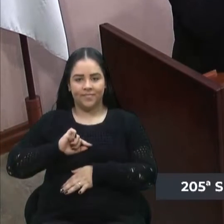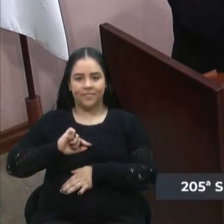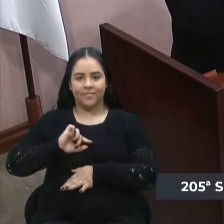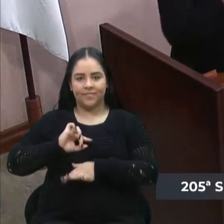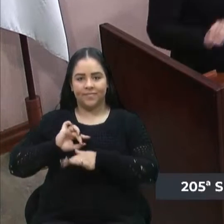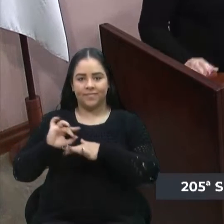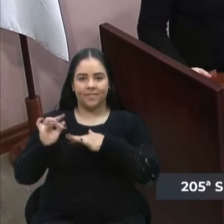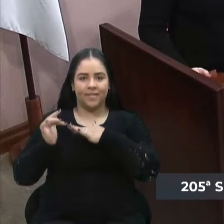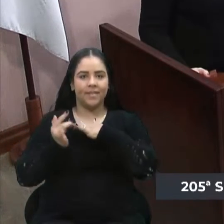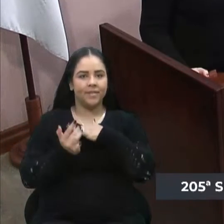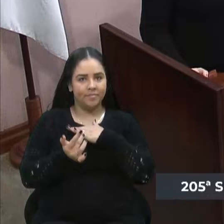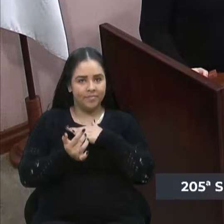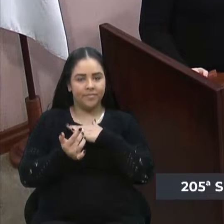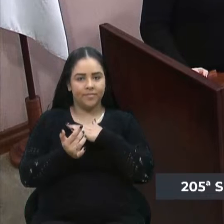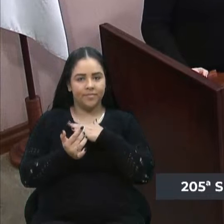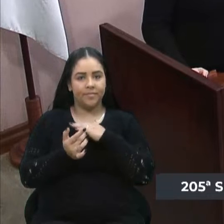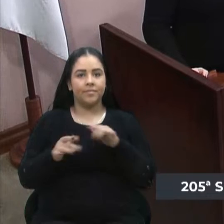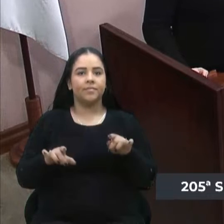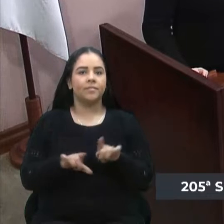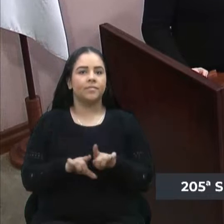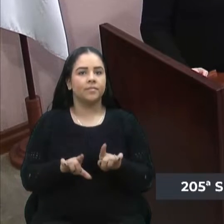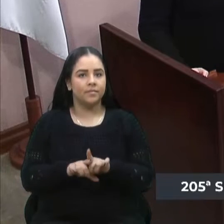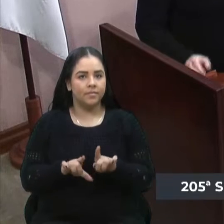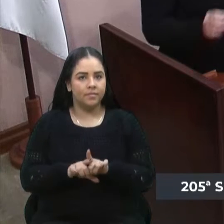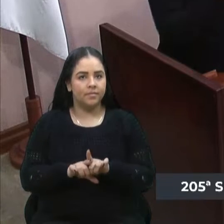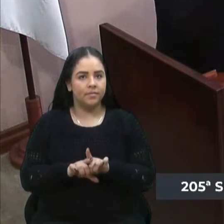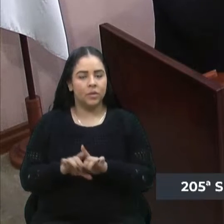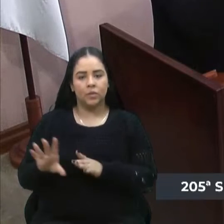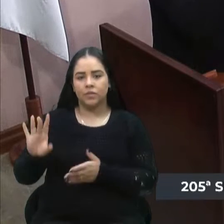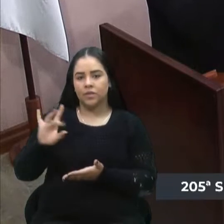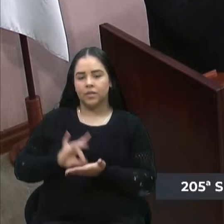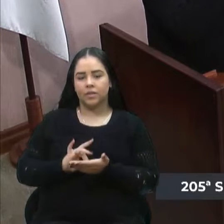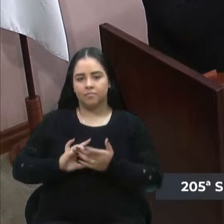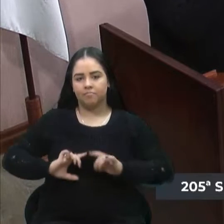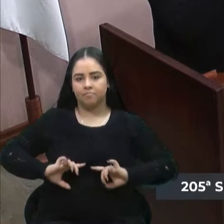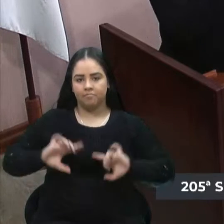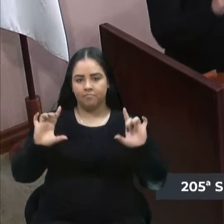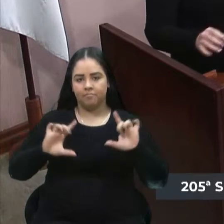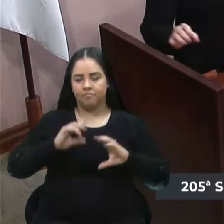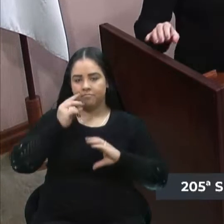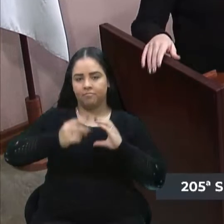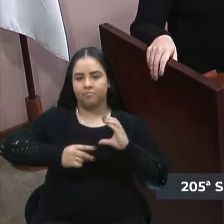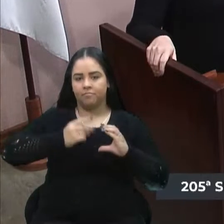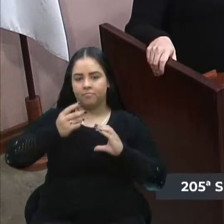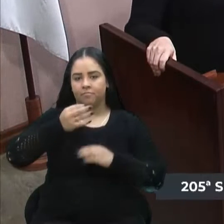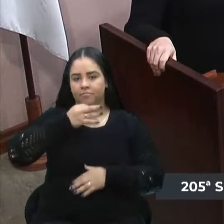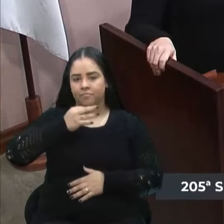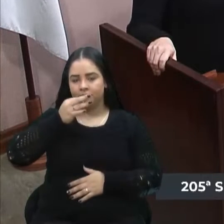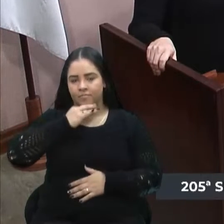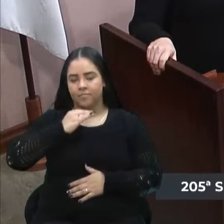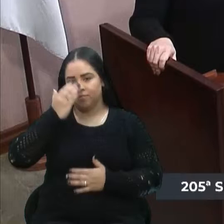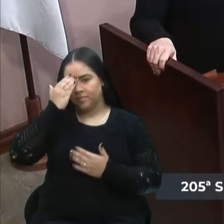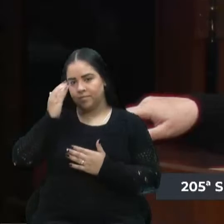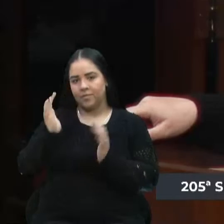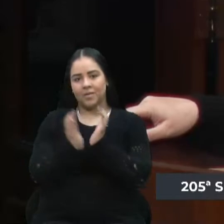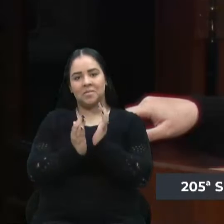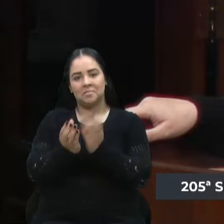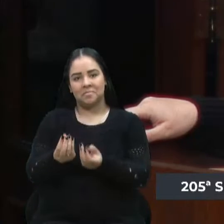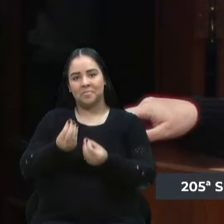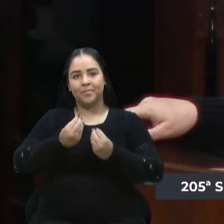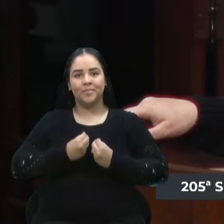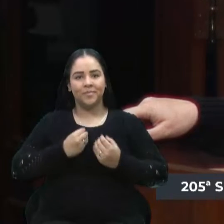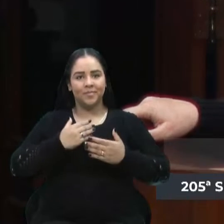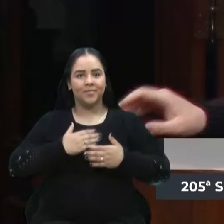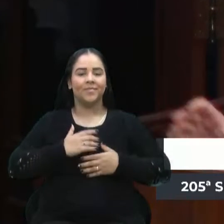das redes sociais e também dos canais oficiais da TV Câmara Caxias. Agradeço a colega, a vereadora Marisol, pela cedência